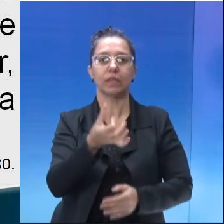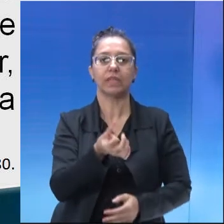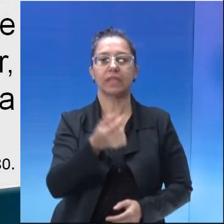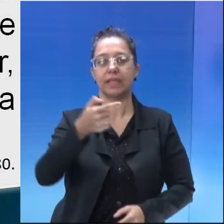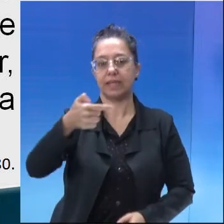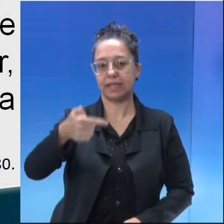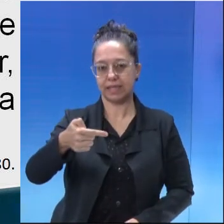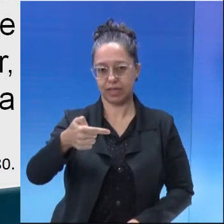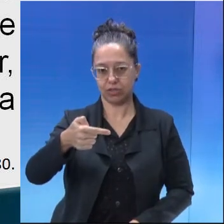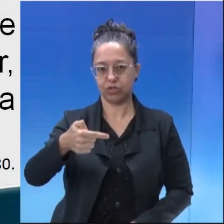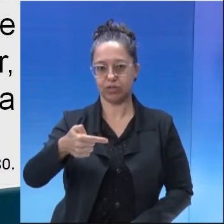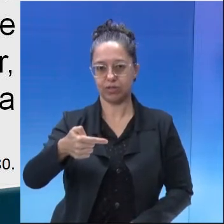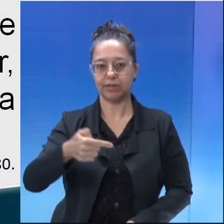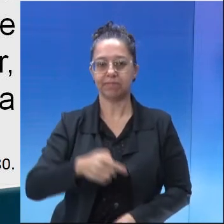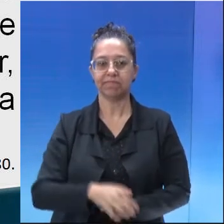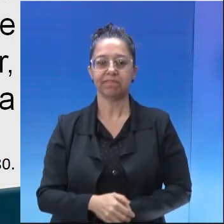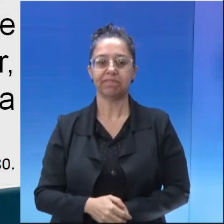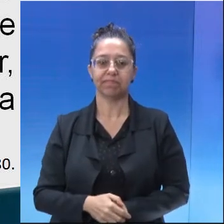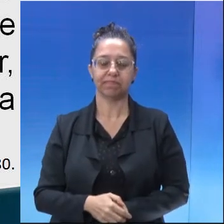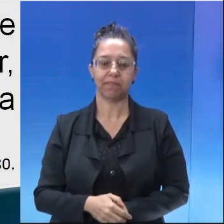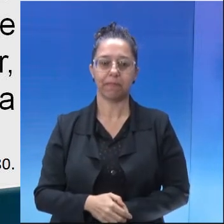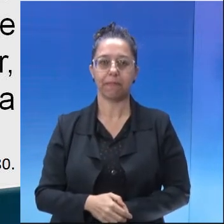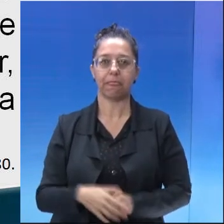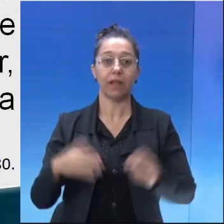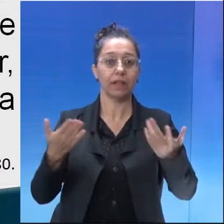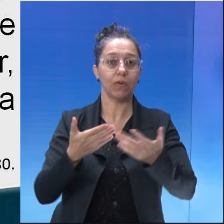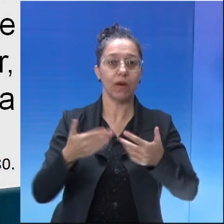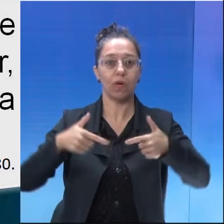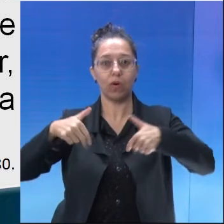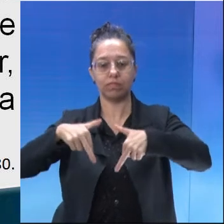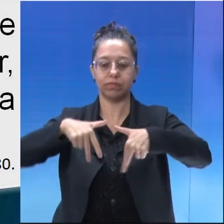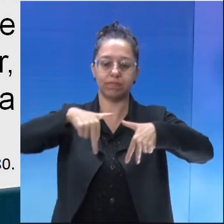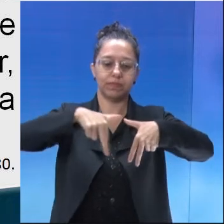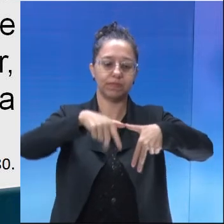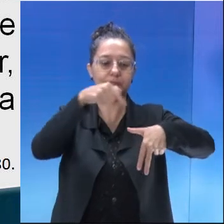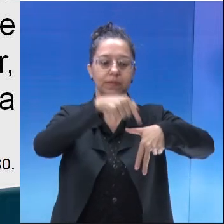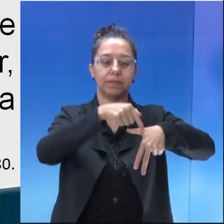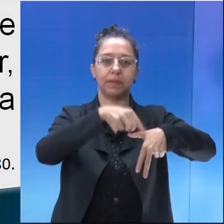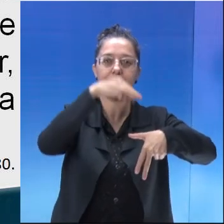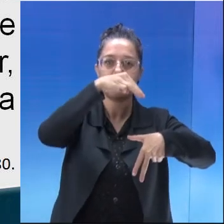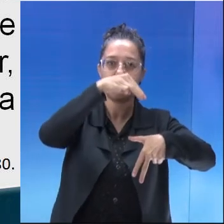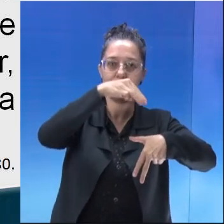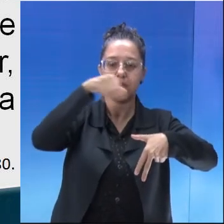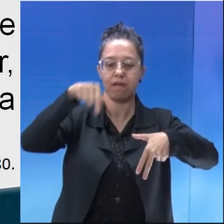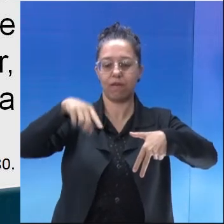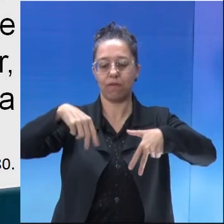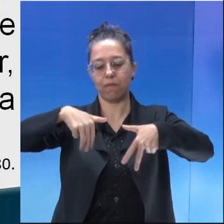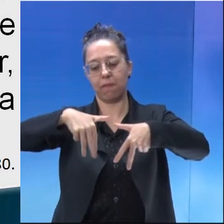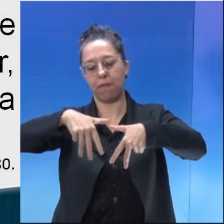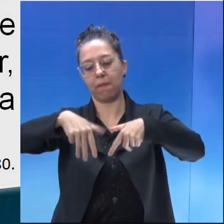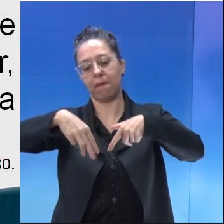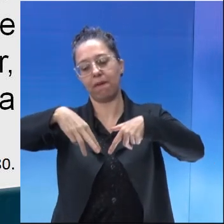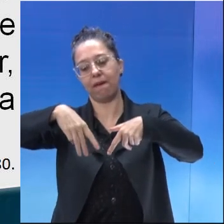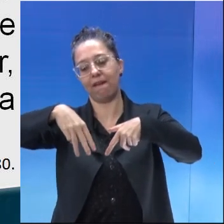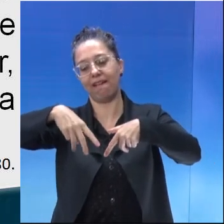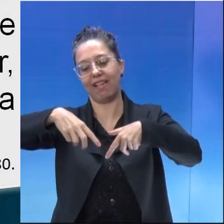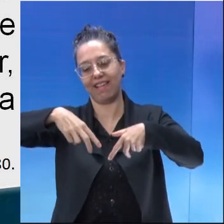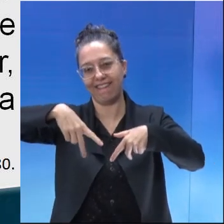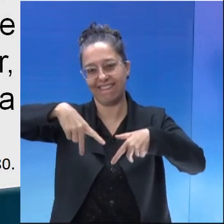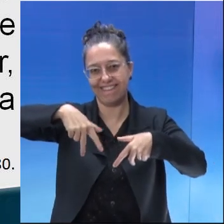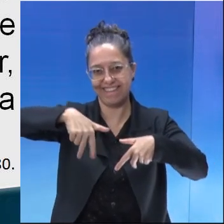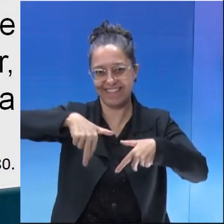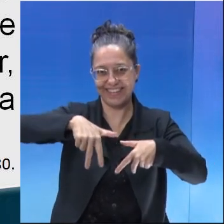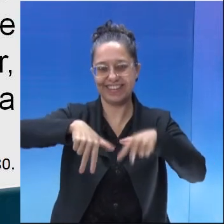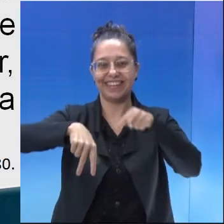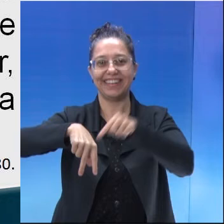estou resolvendo a 67, eles andando aqui, Maquiavel e Descartes andando junto, fazendo uma festinha. Então vamos lá, o texto 1.